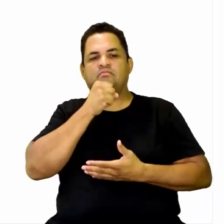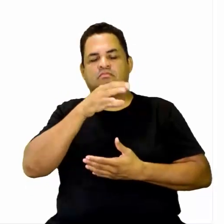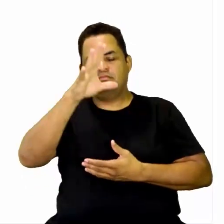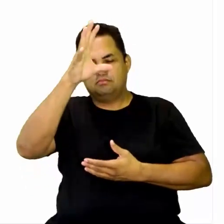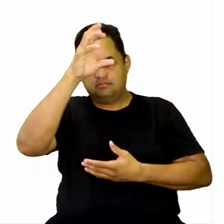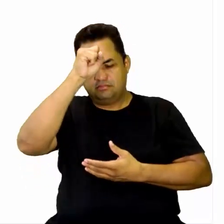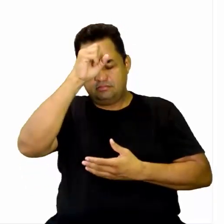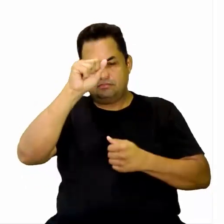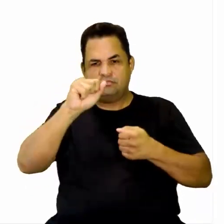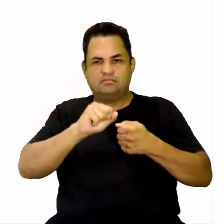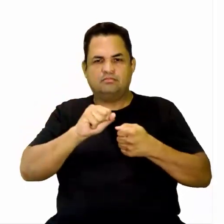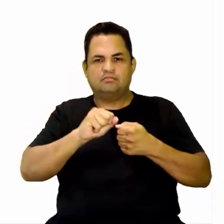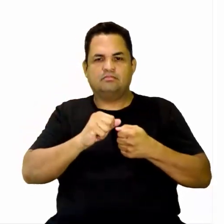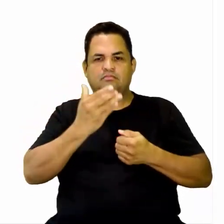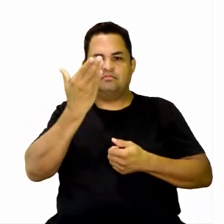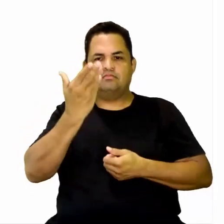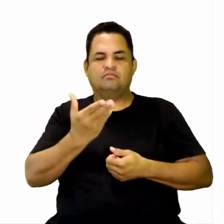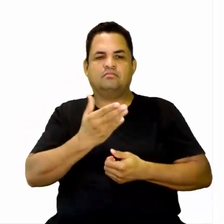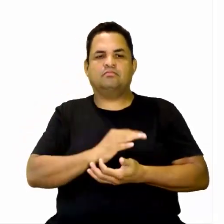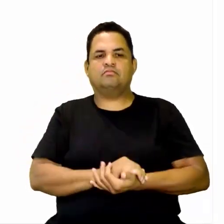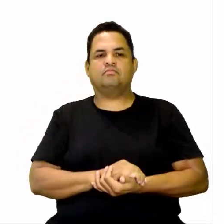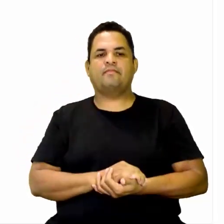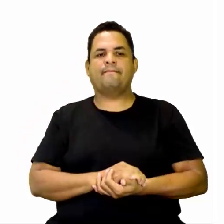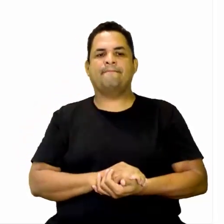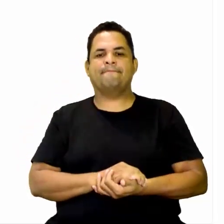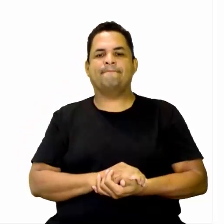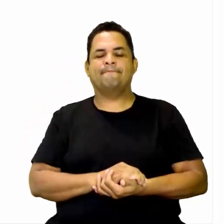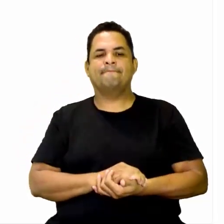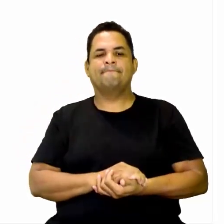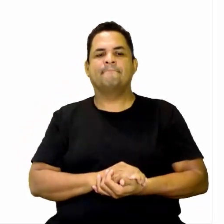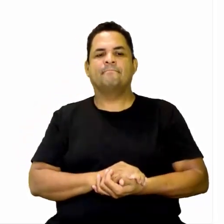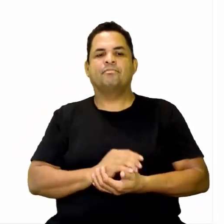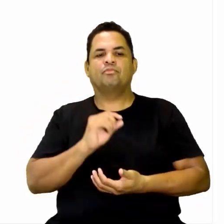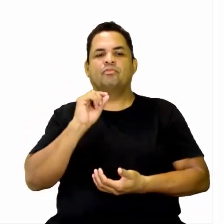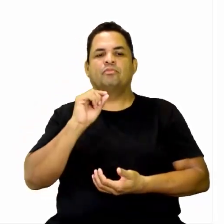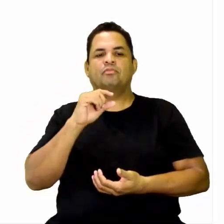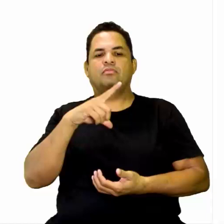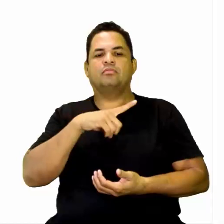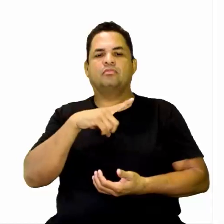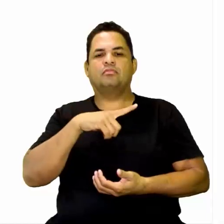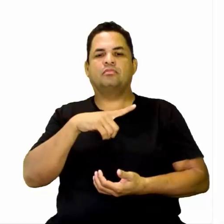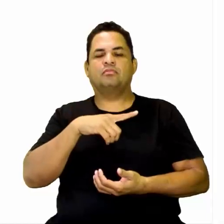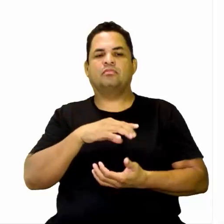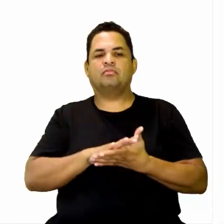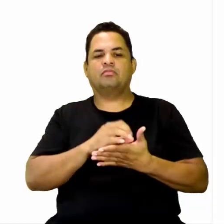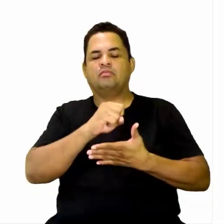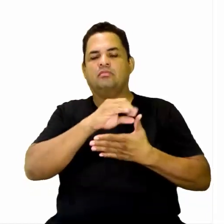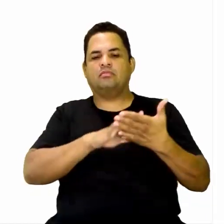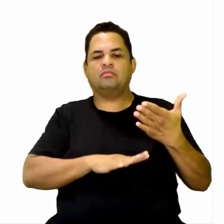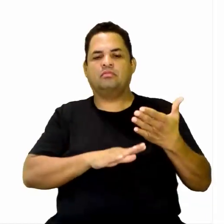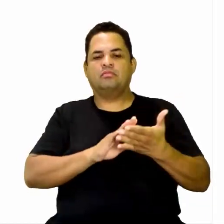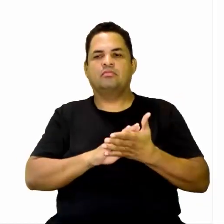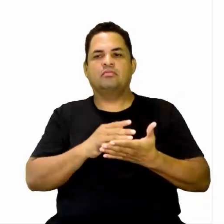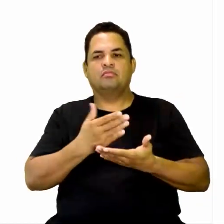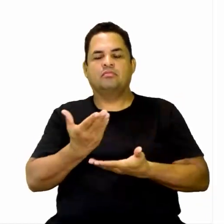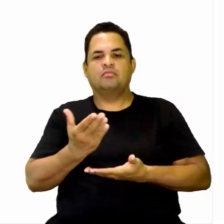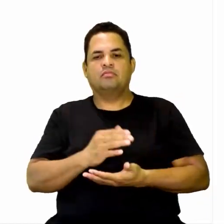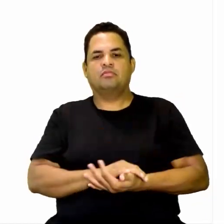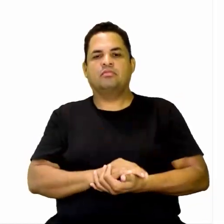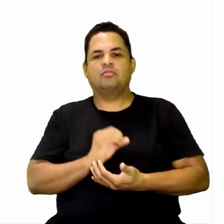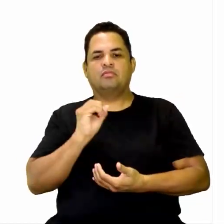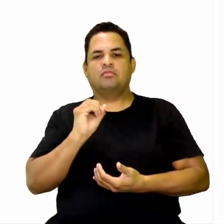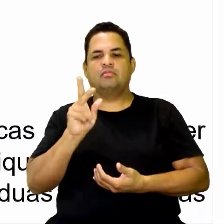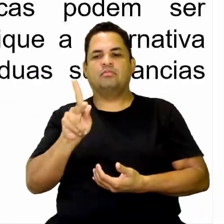fazendo. Olha lá no aprender fazendo, o que tem de questão para você,